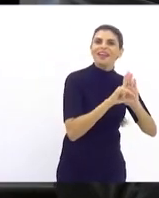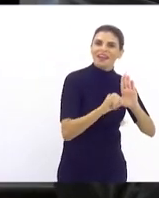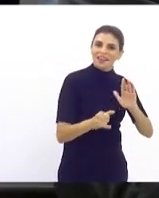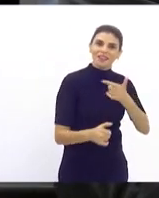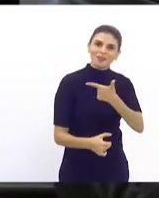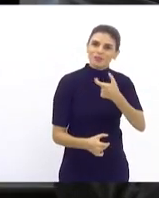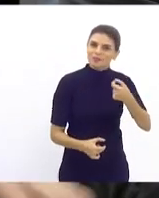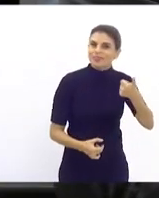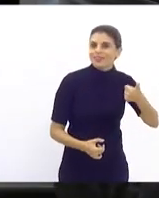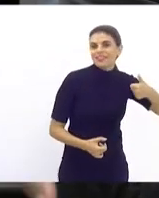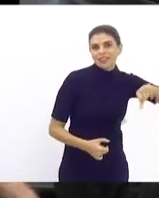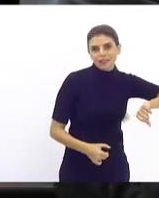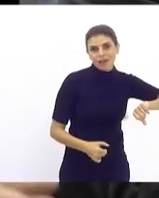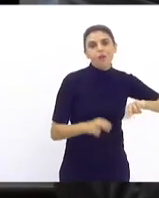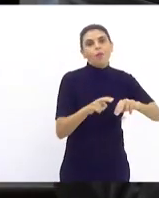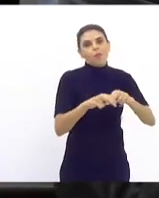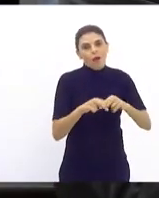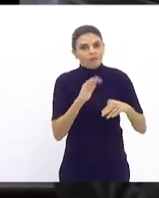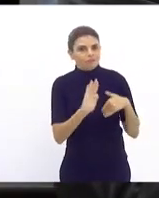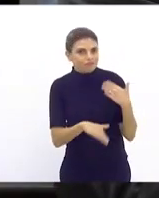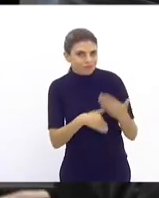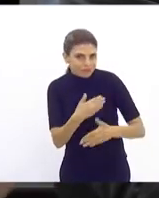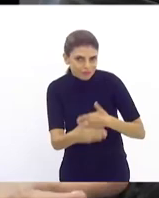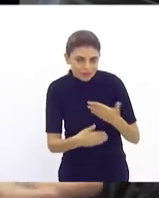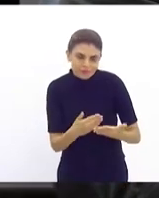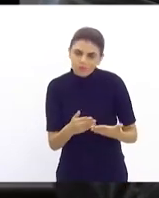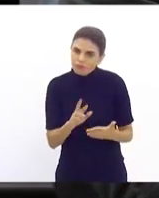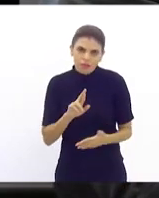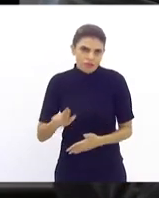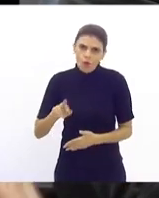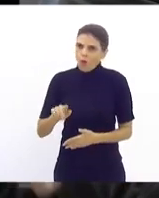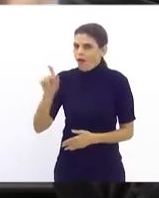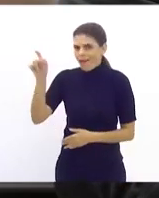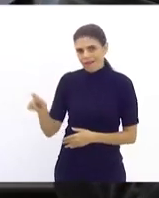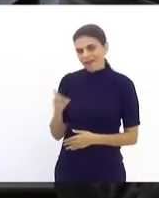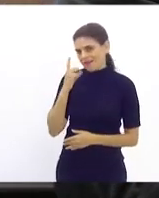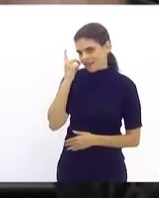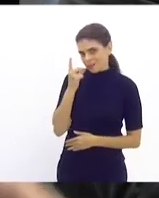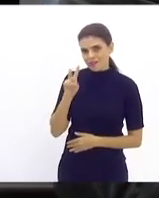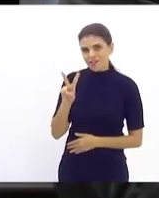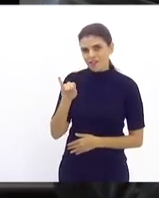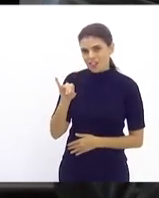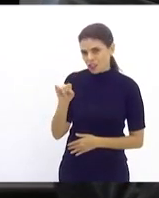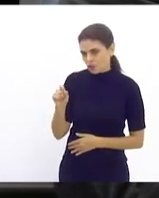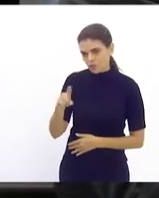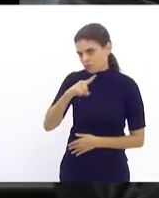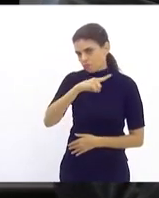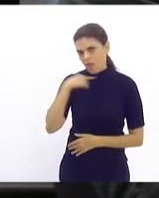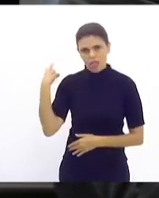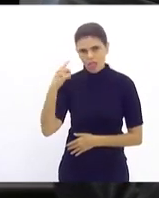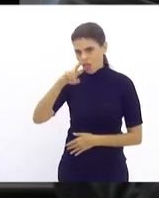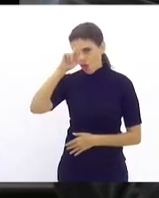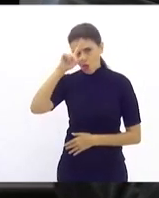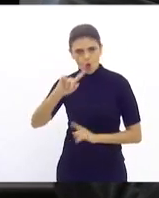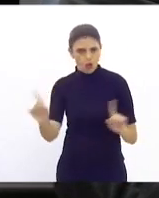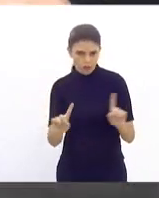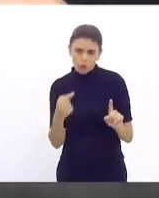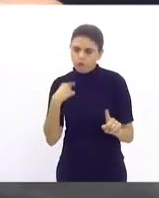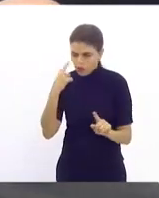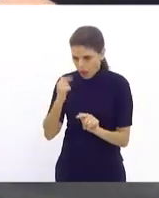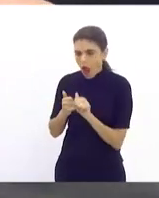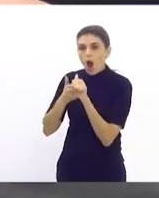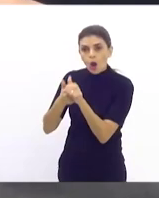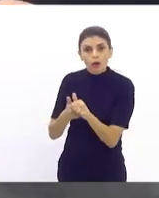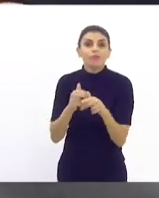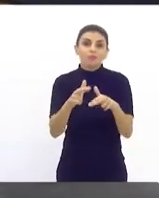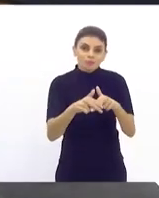cronológica, não que o deputado Vinícius tenha errado no parecer, eu tendo a acompanhar a vossa excelência. É